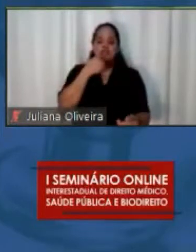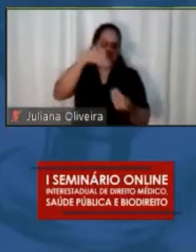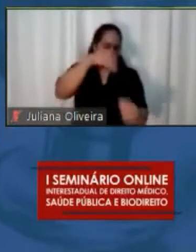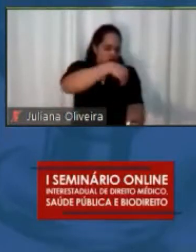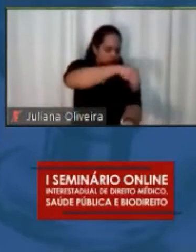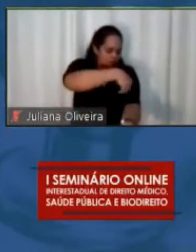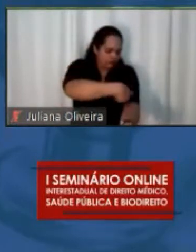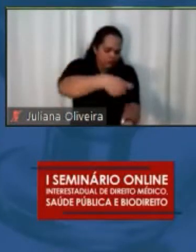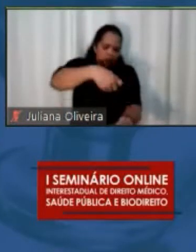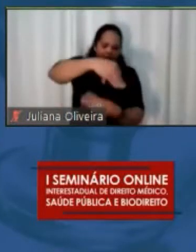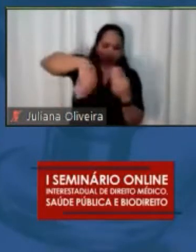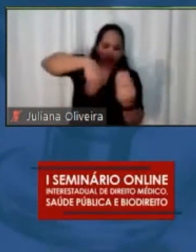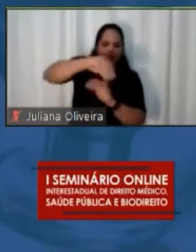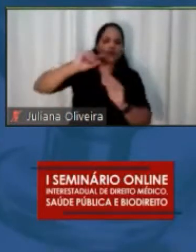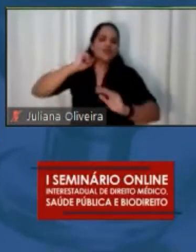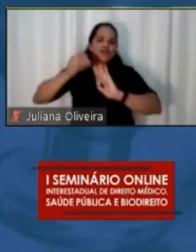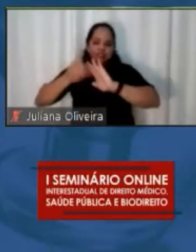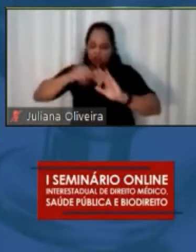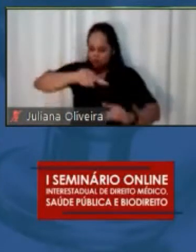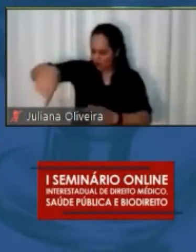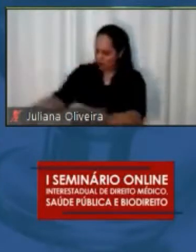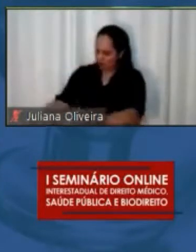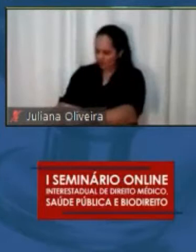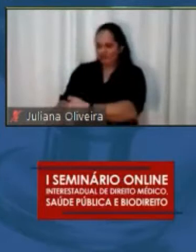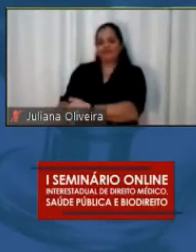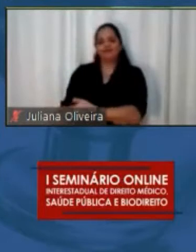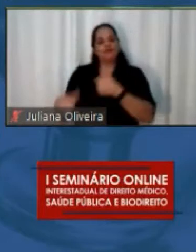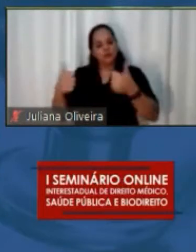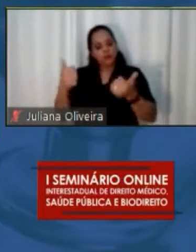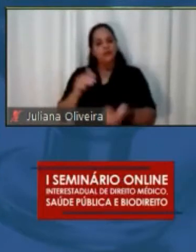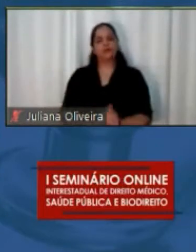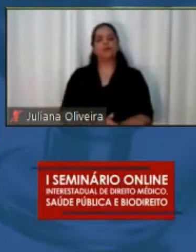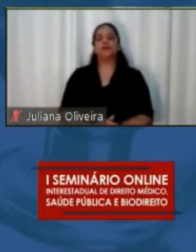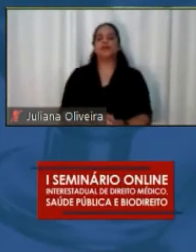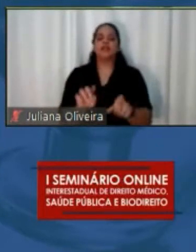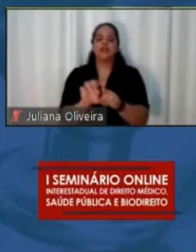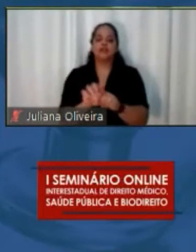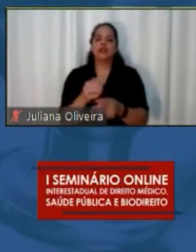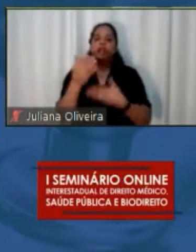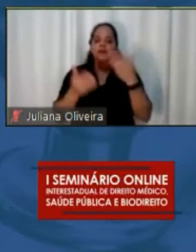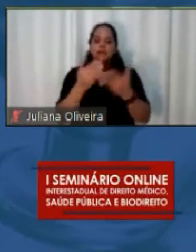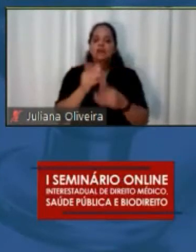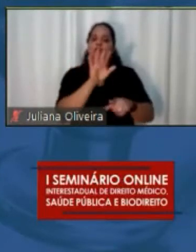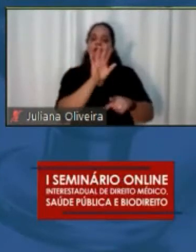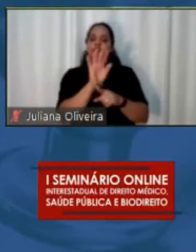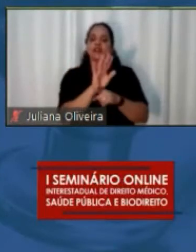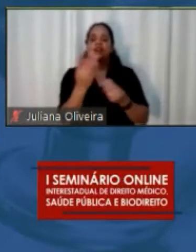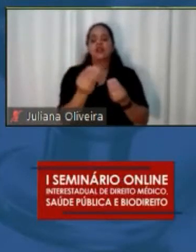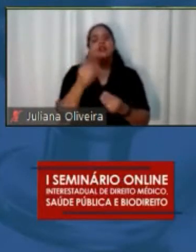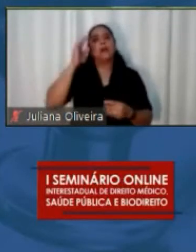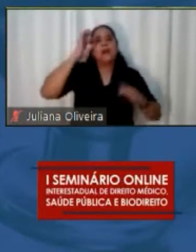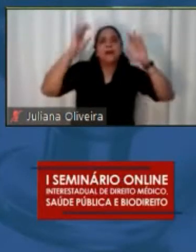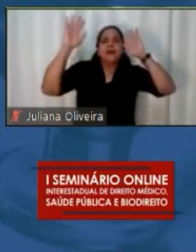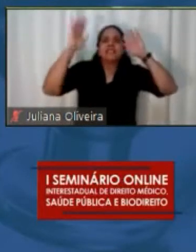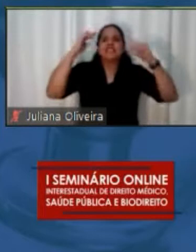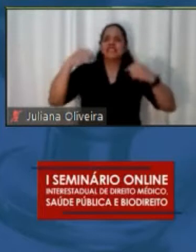O conceito de gerenciamento de sangue é algo que leva em consideração aquilo que nós temos que associar